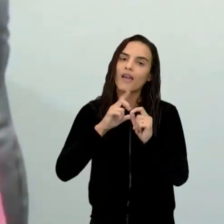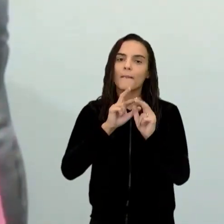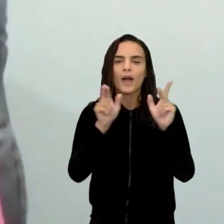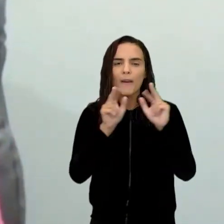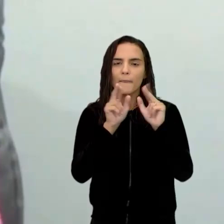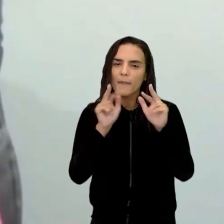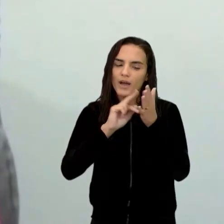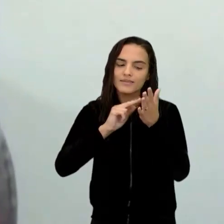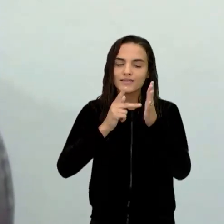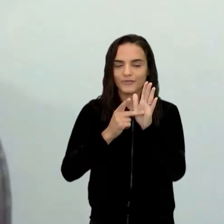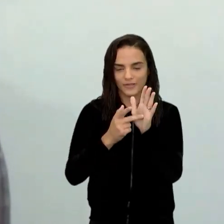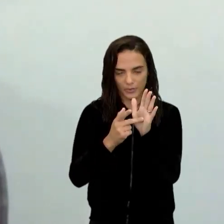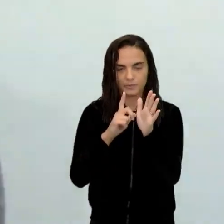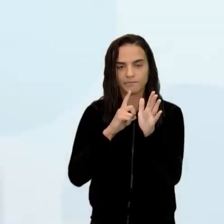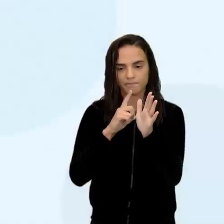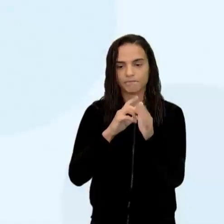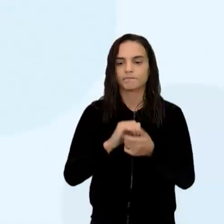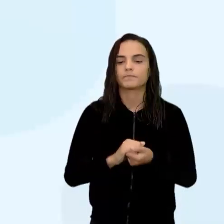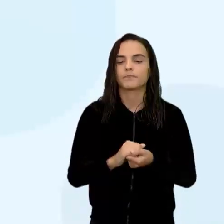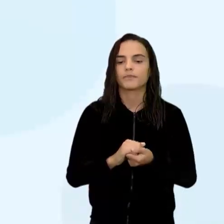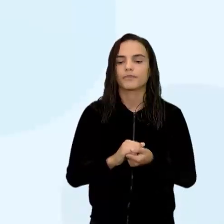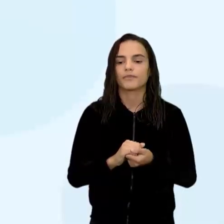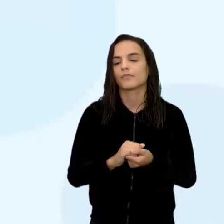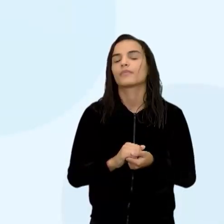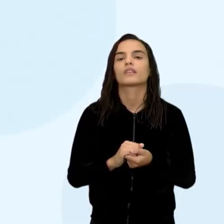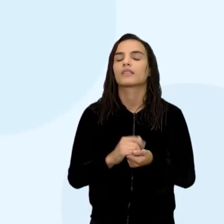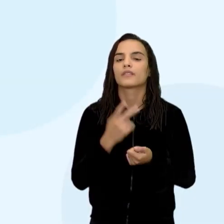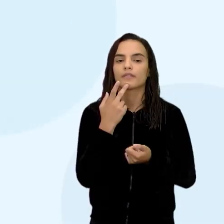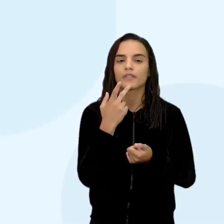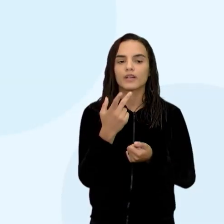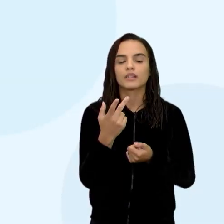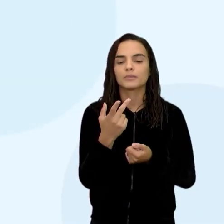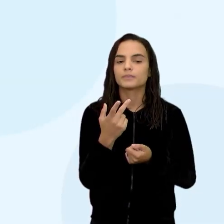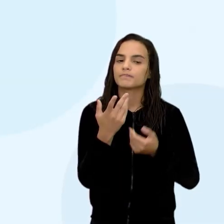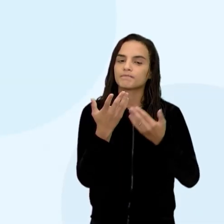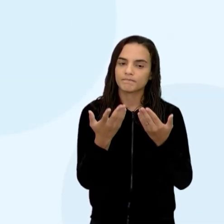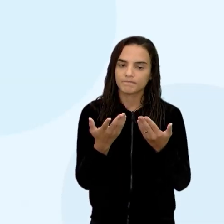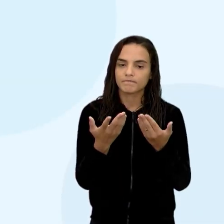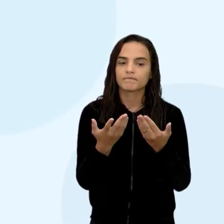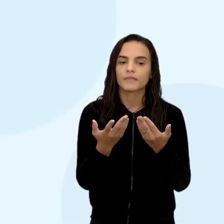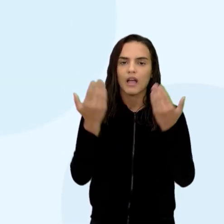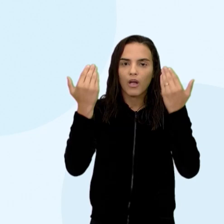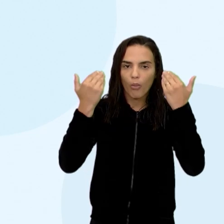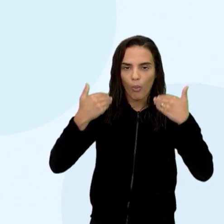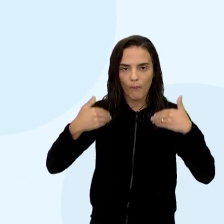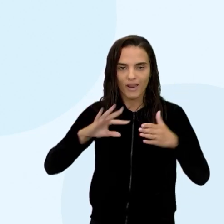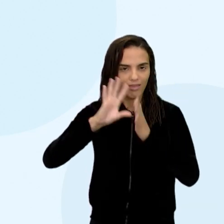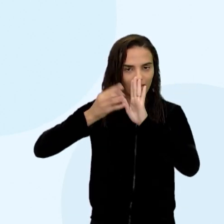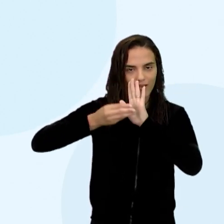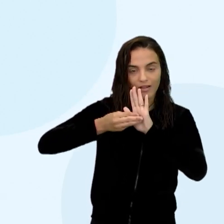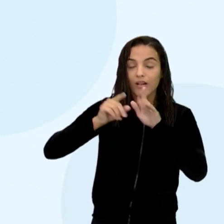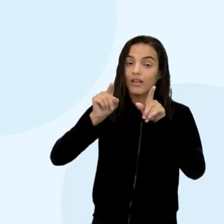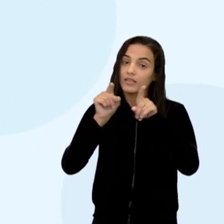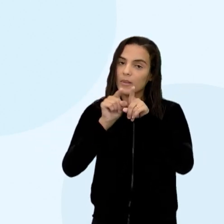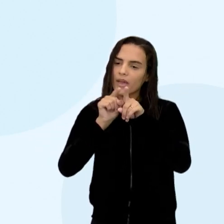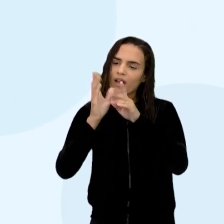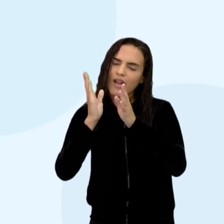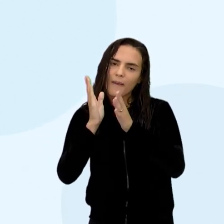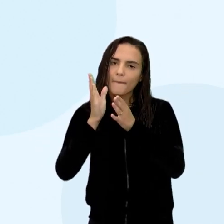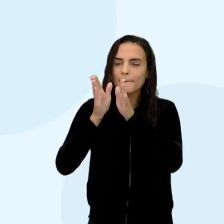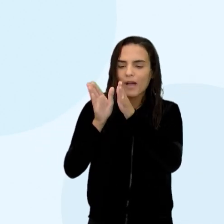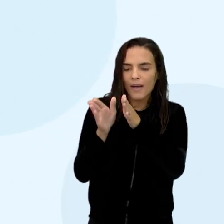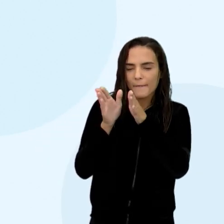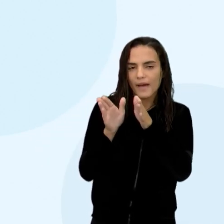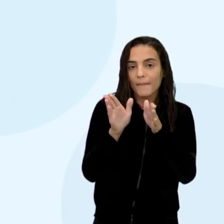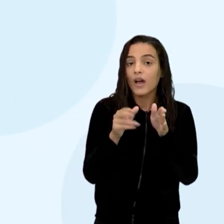e definições de deficiência, tá? Que refere-se tanto à completa ou à parcial